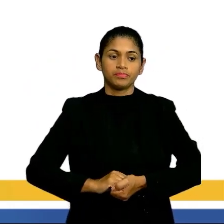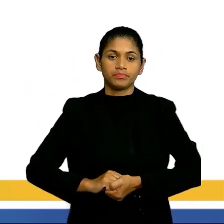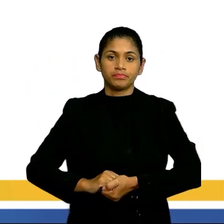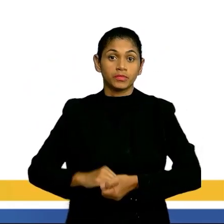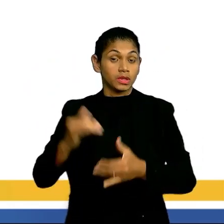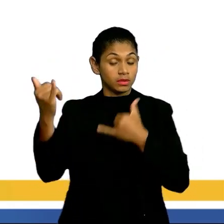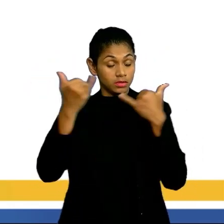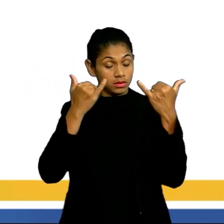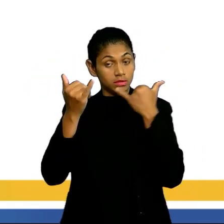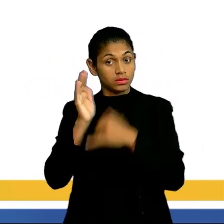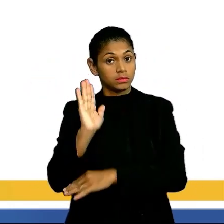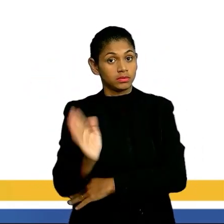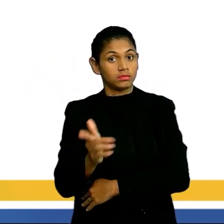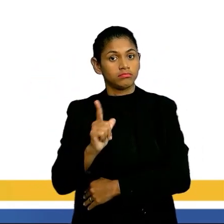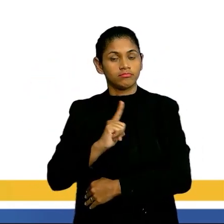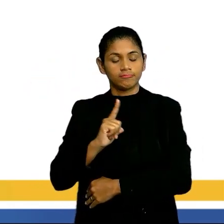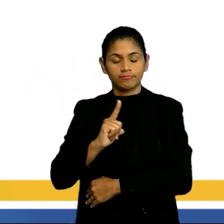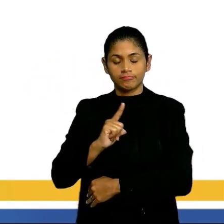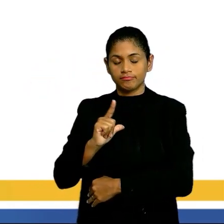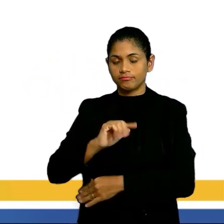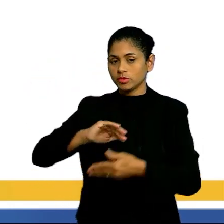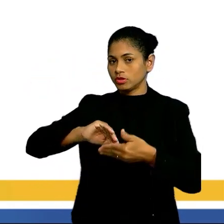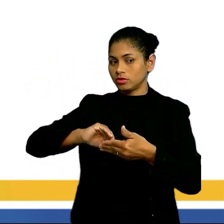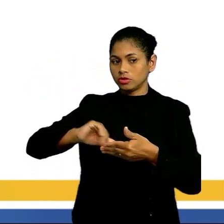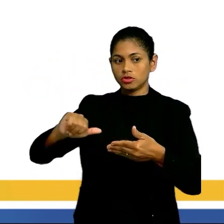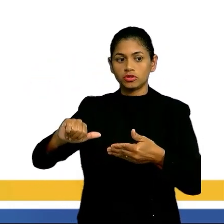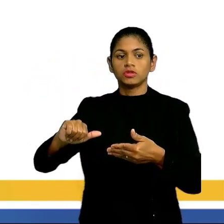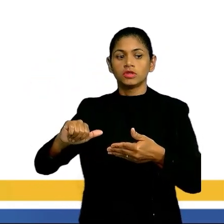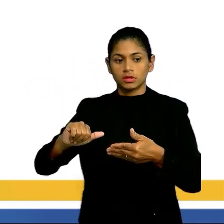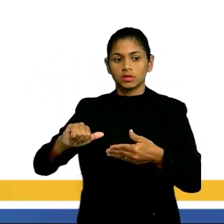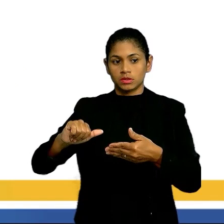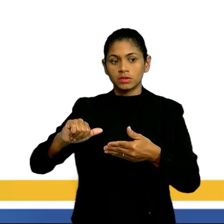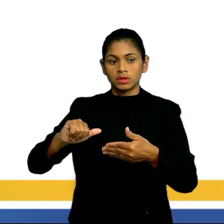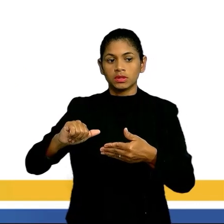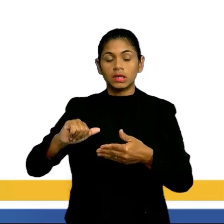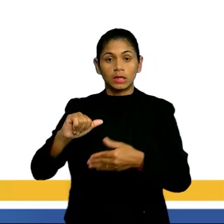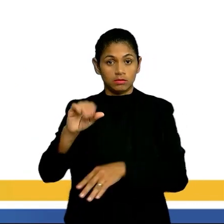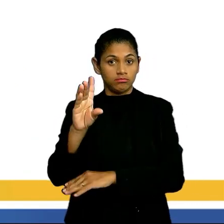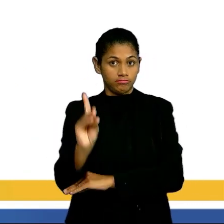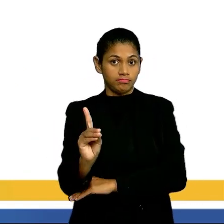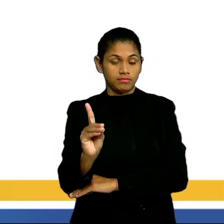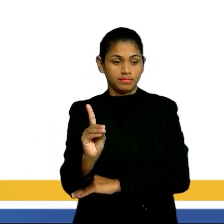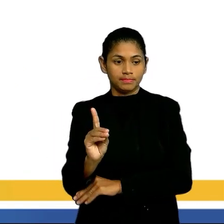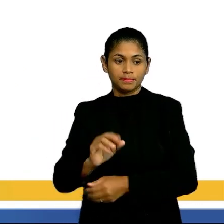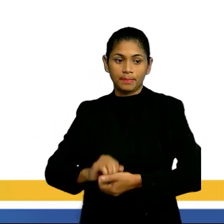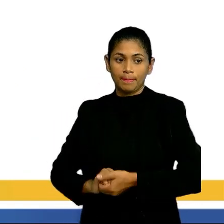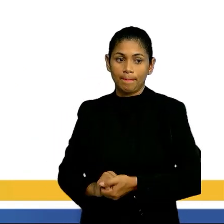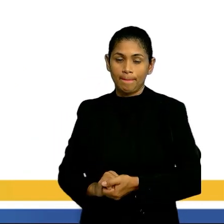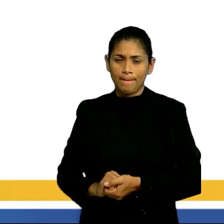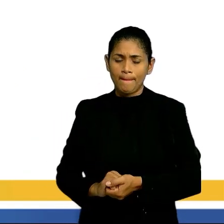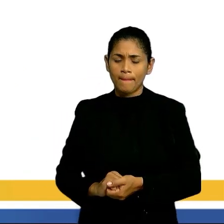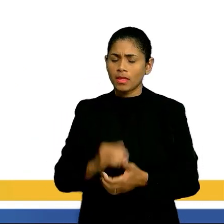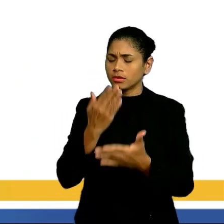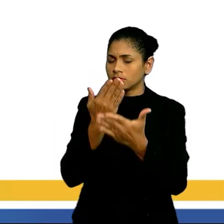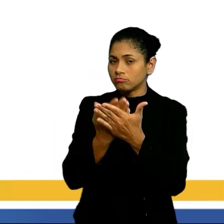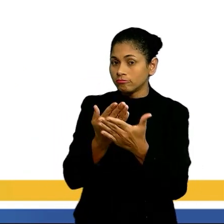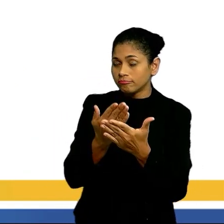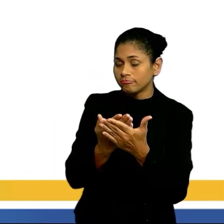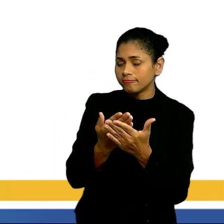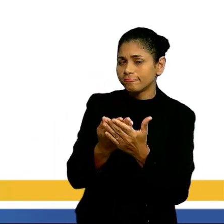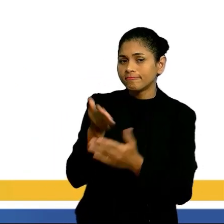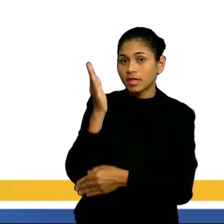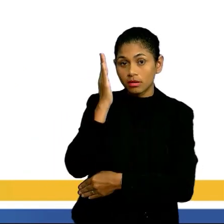que eu tenho, já eliminaria também a progressiva. E como eu estudei e prestei atenção, eu sei que homólogo e